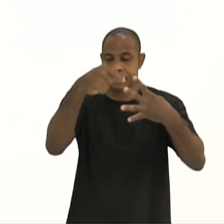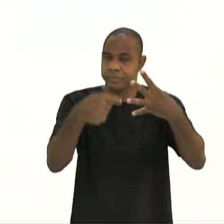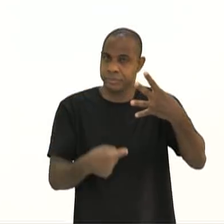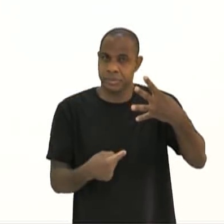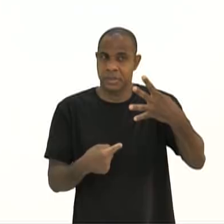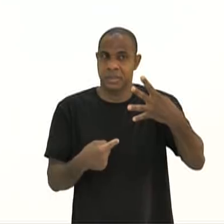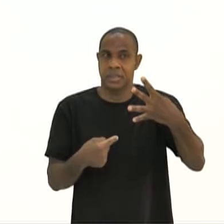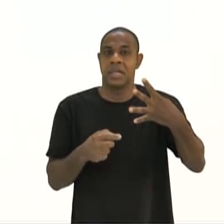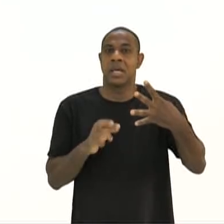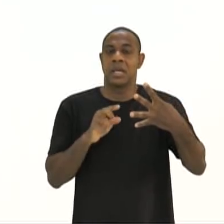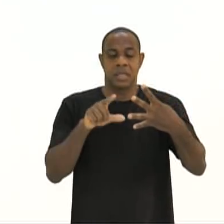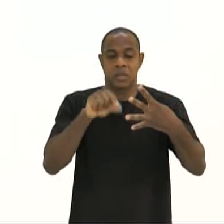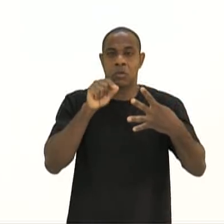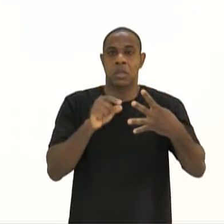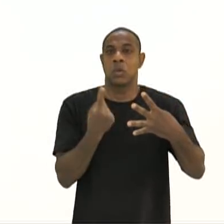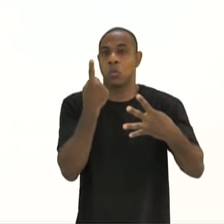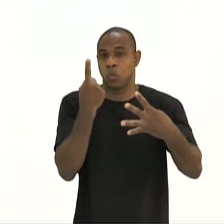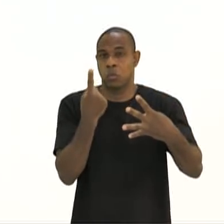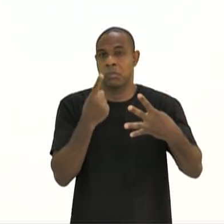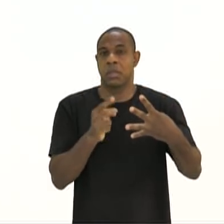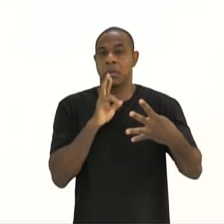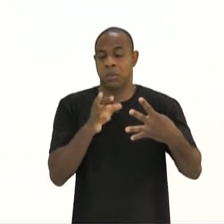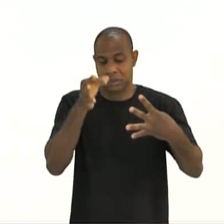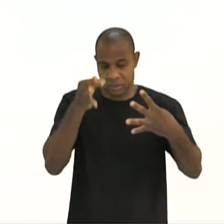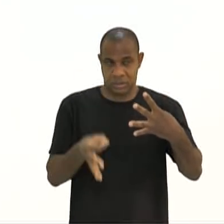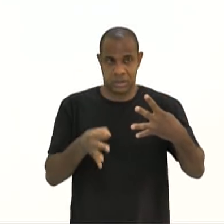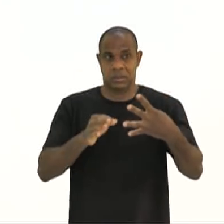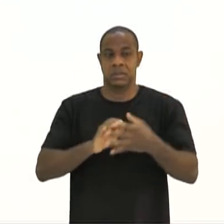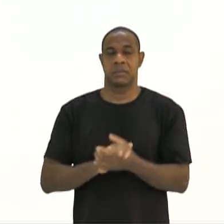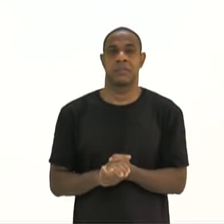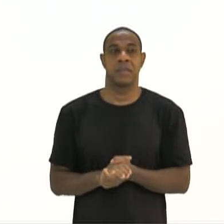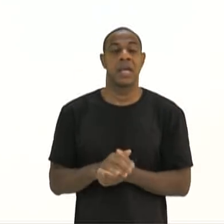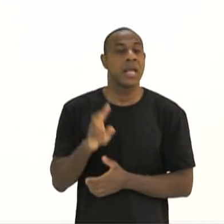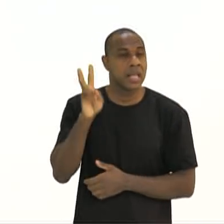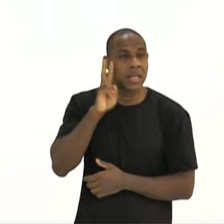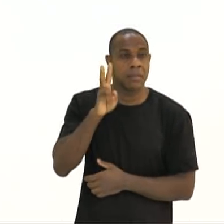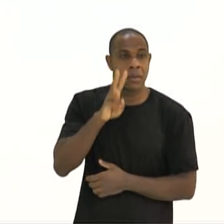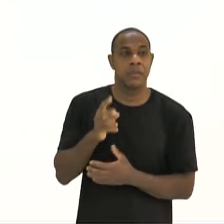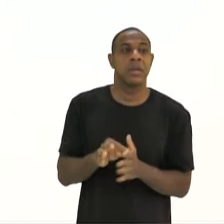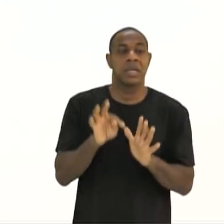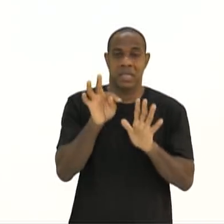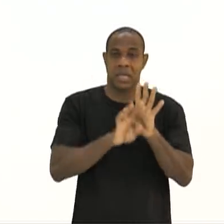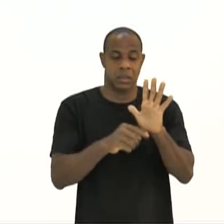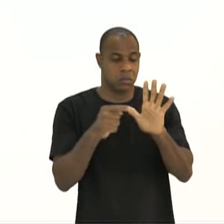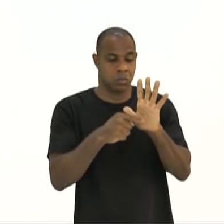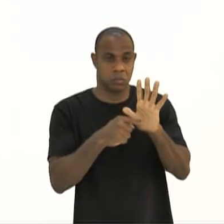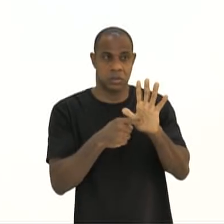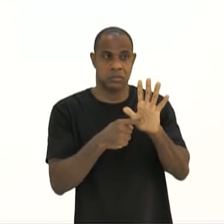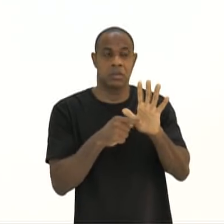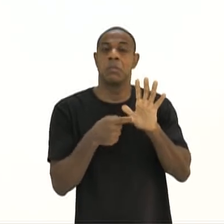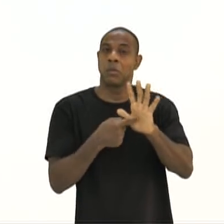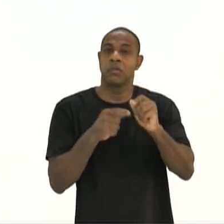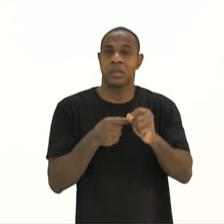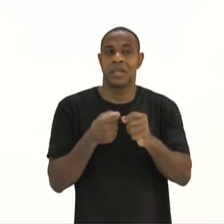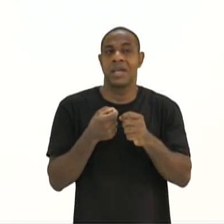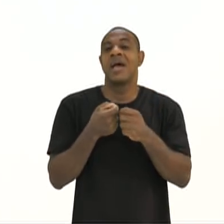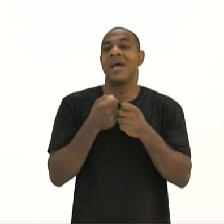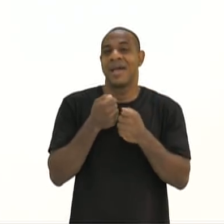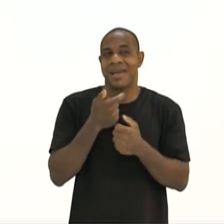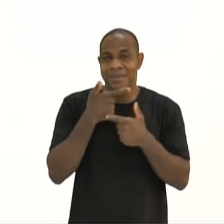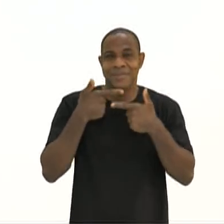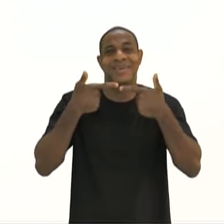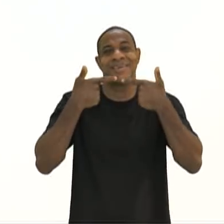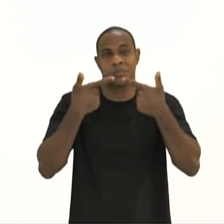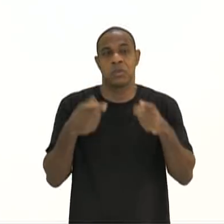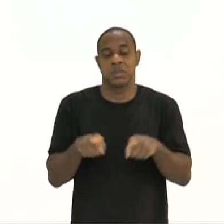Ou D, crônica satírica, trata de fato político. Lembrando que a crônica satírica ela provoca o humor de forma